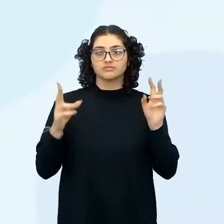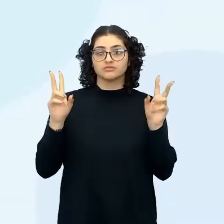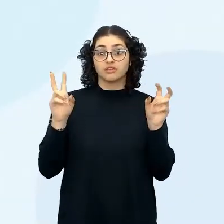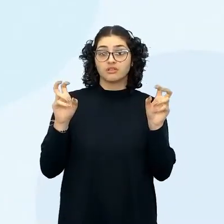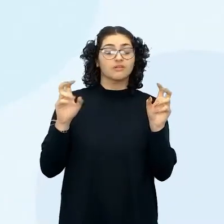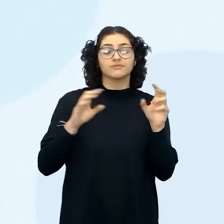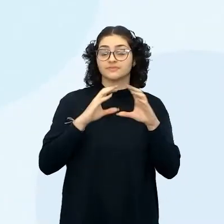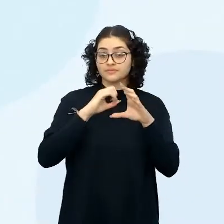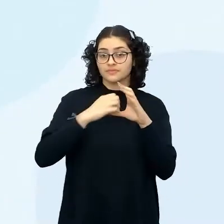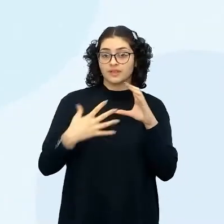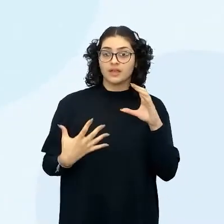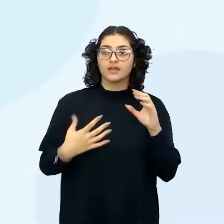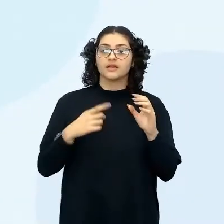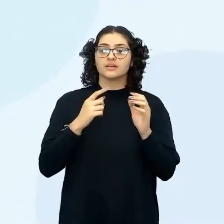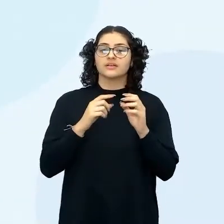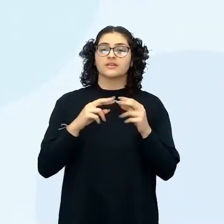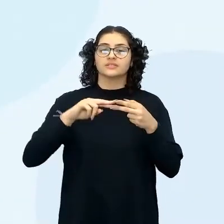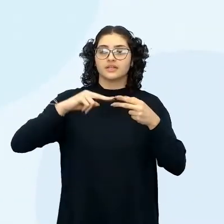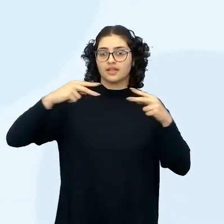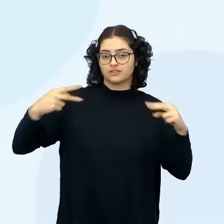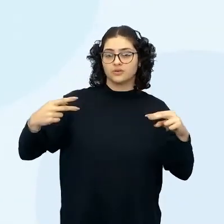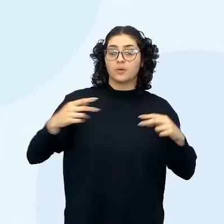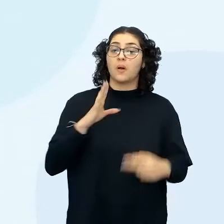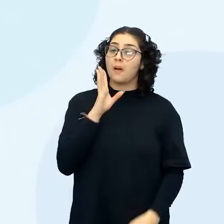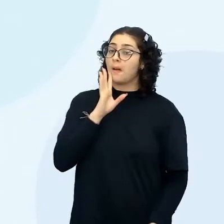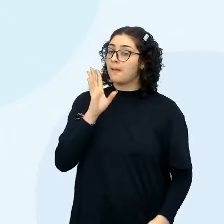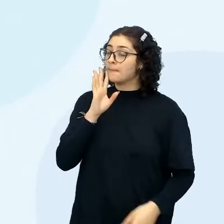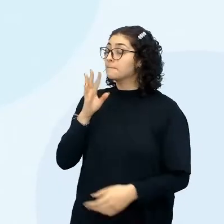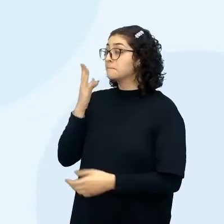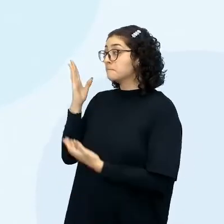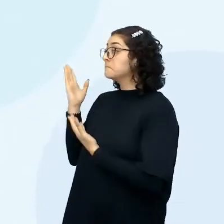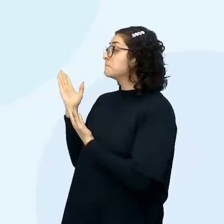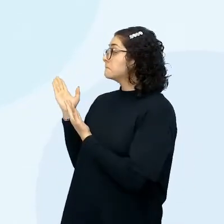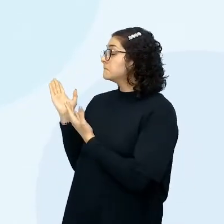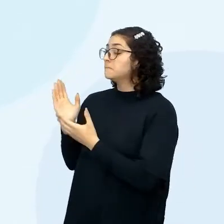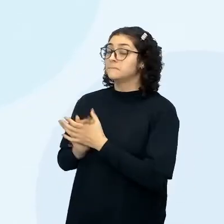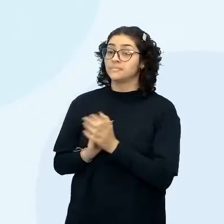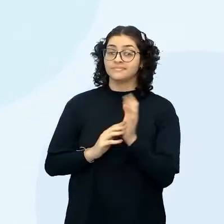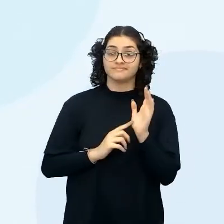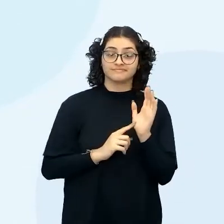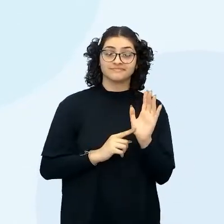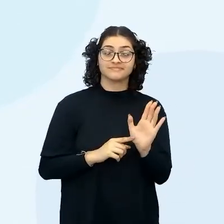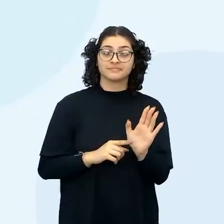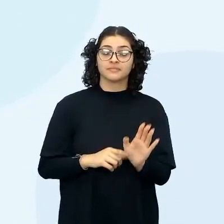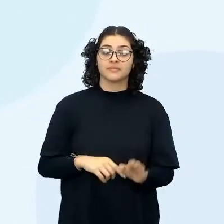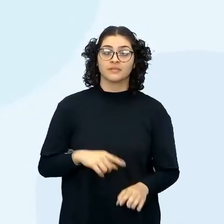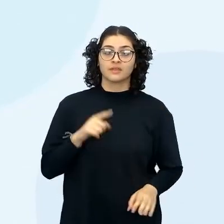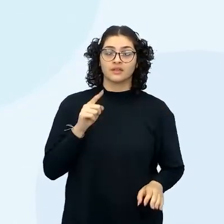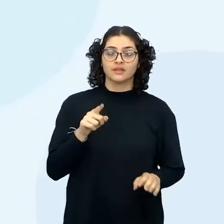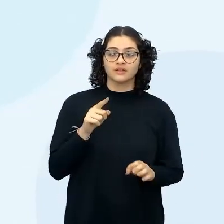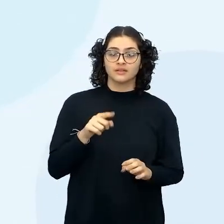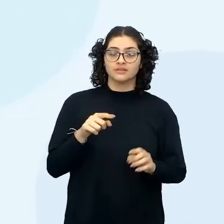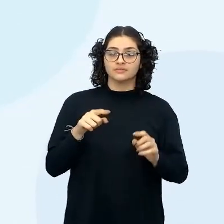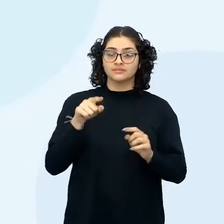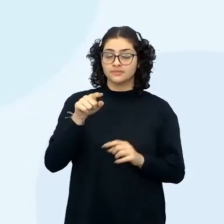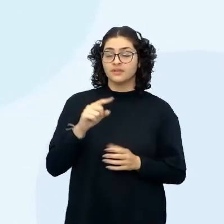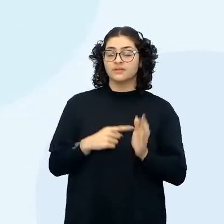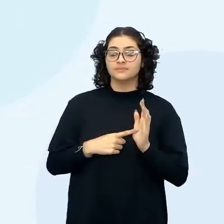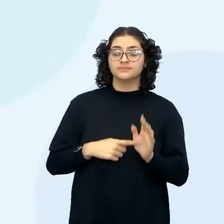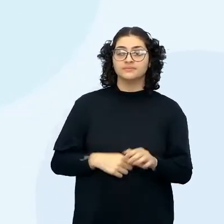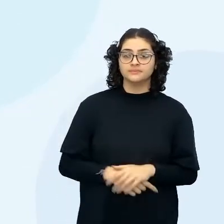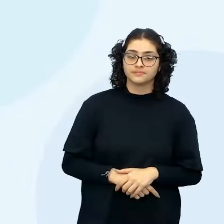olha só que coisa interessante, né? Vamos aqui acionar a nossa lousa, que a gente vai